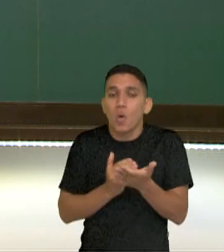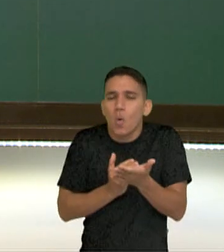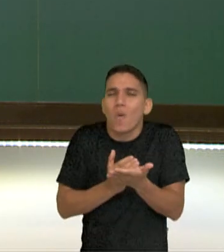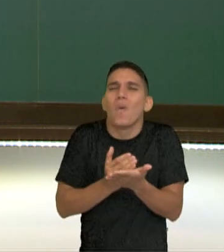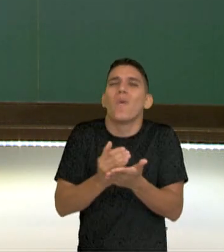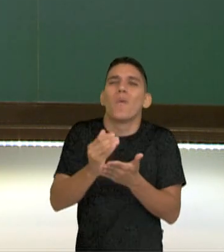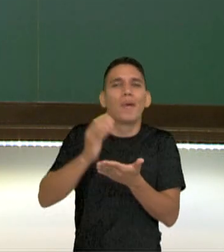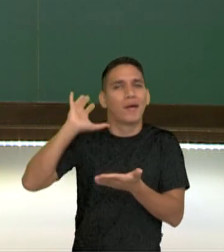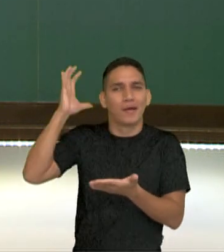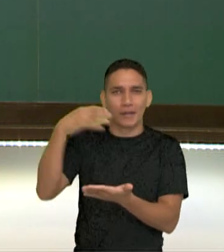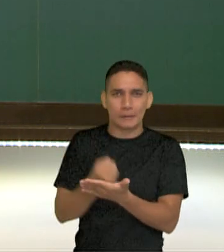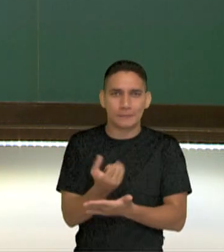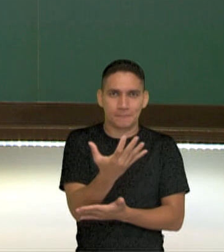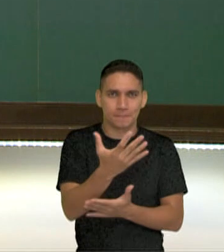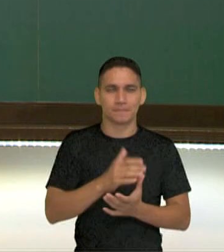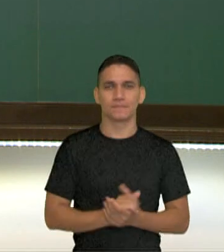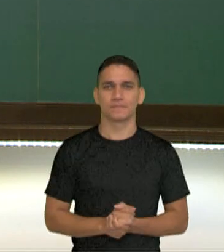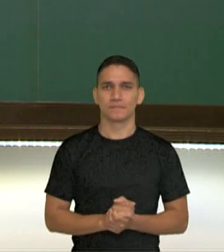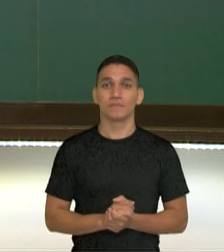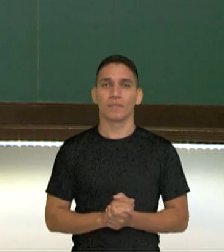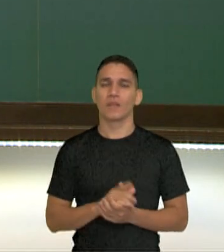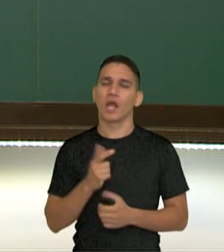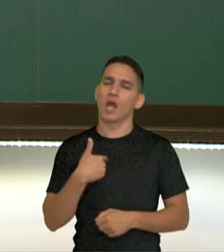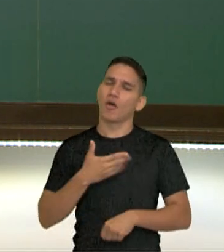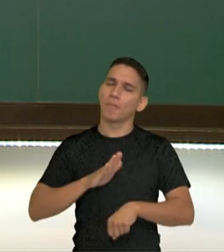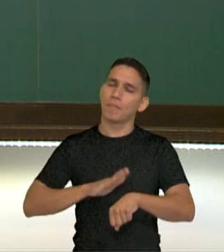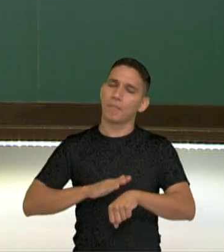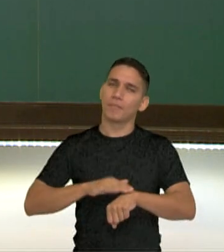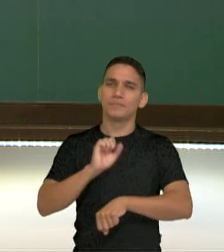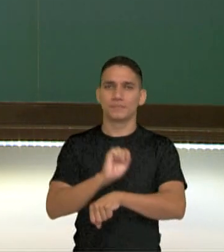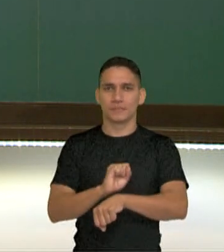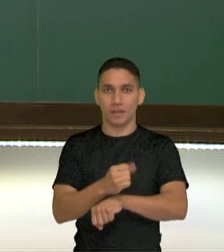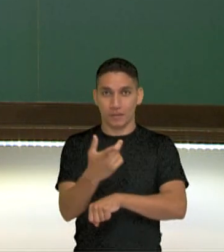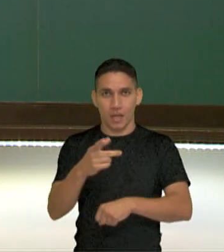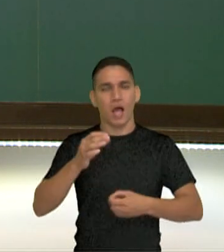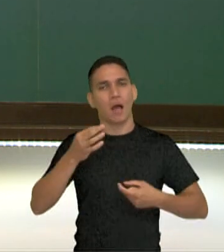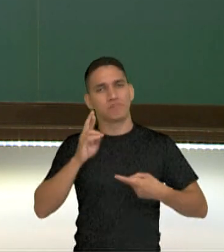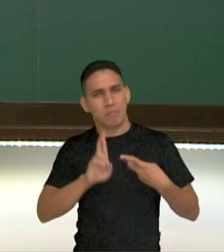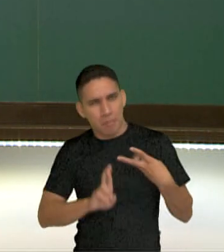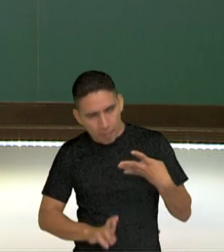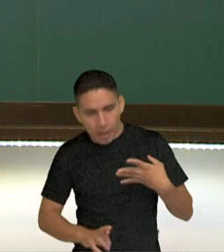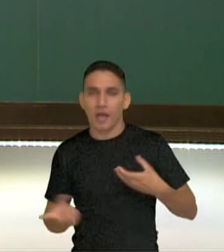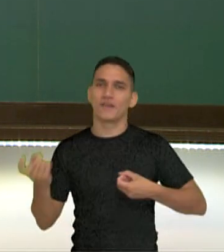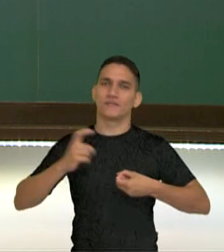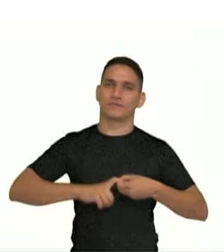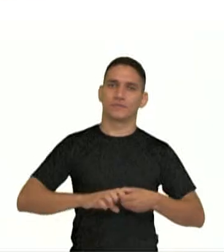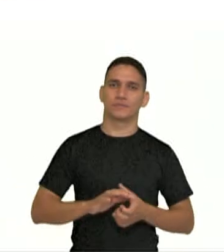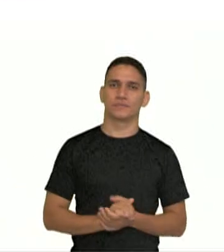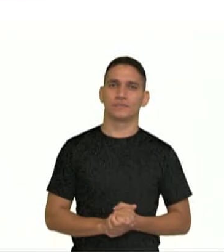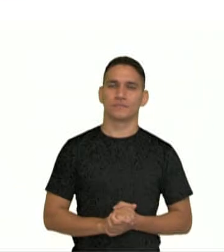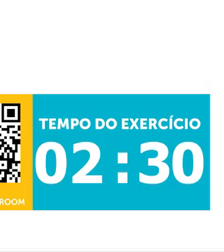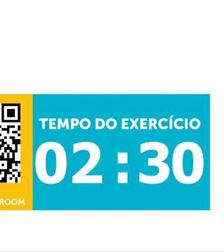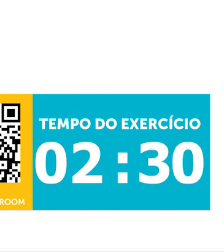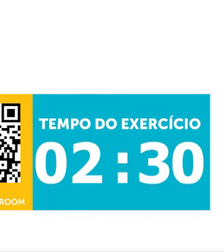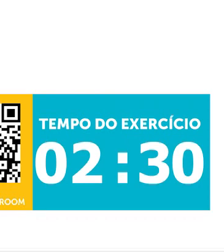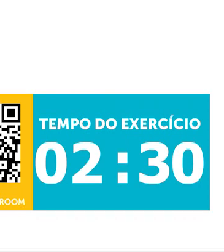iniciais para a produção de um podcast. Então, eu vou dar um tempo para vocês responder esta questão e eu já volto.